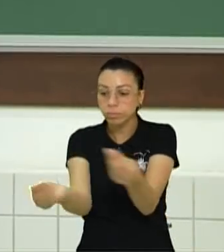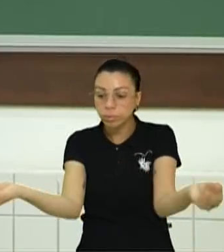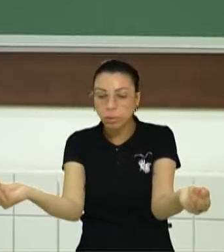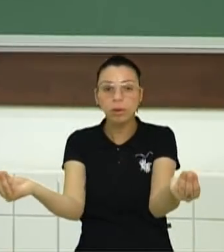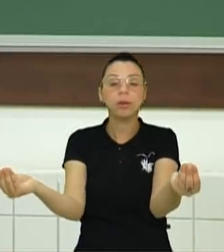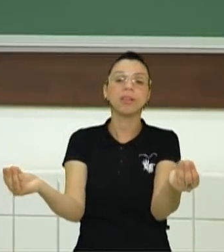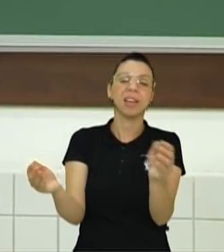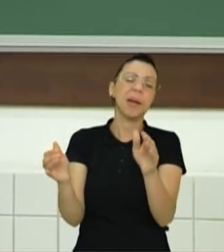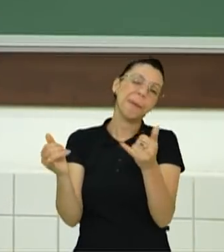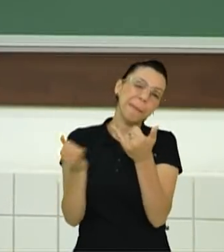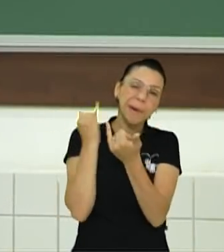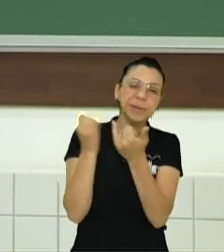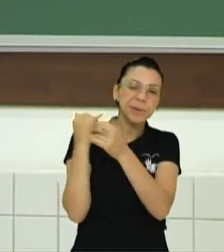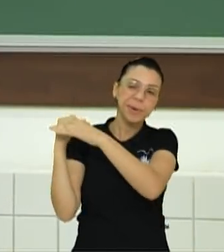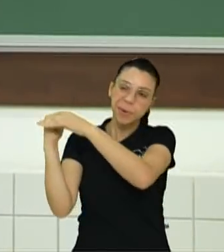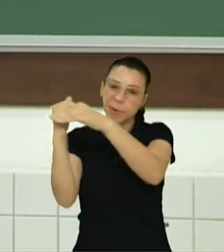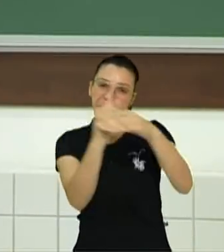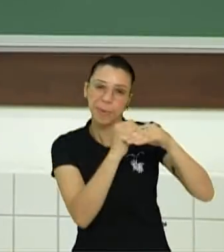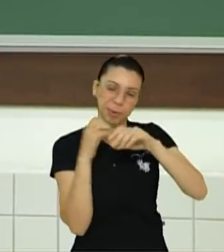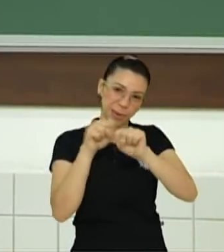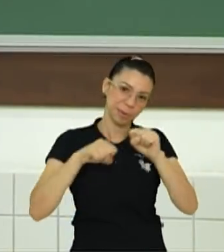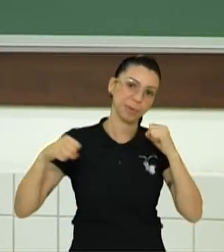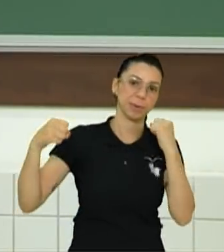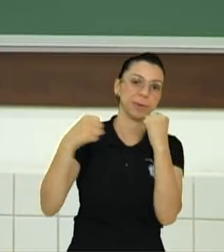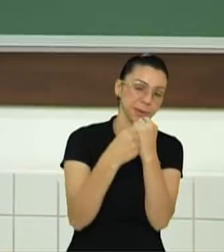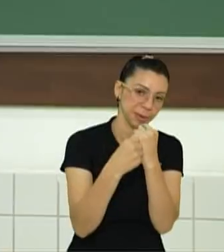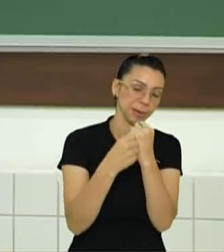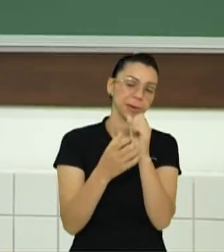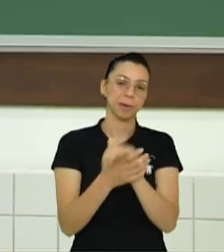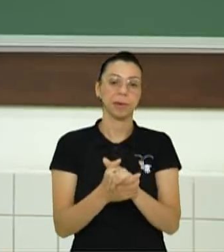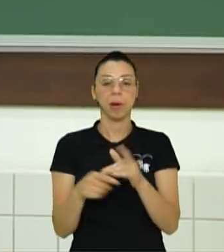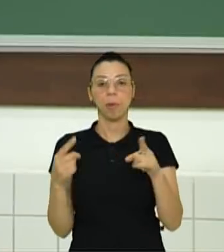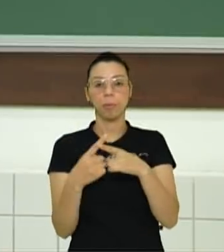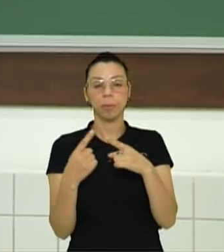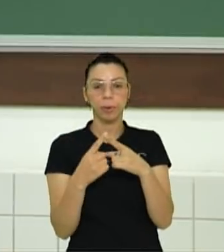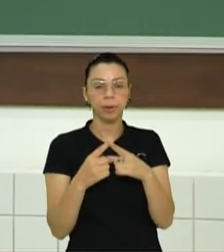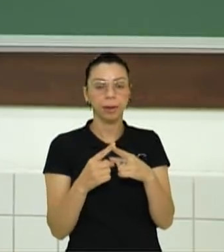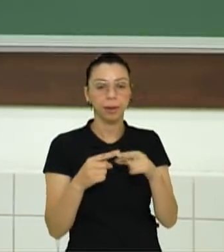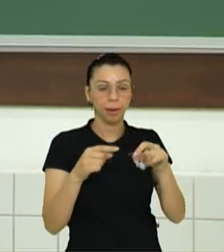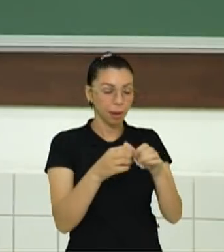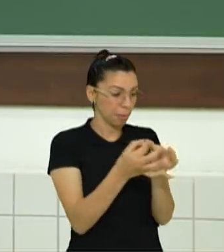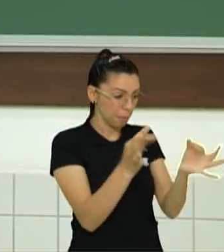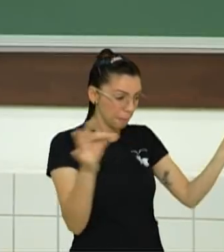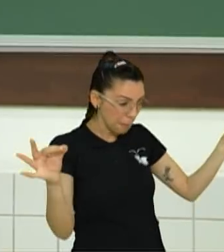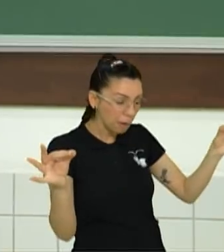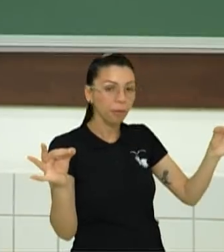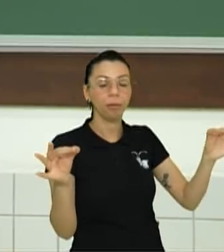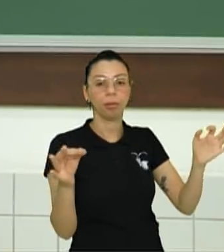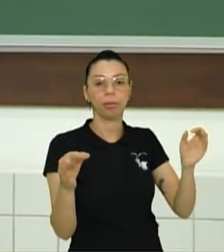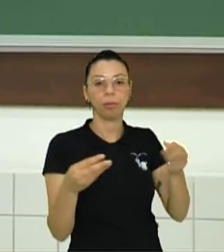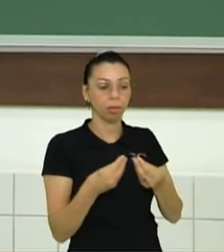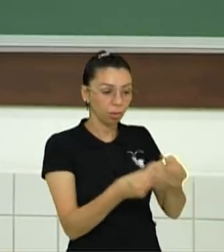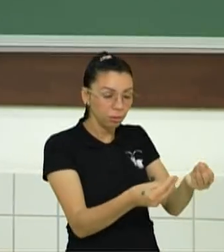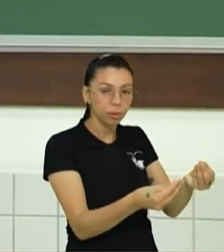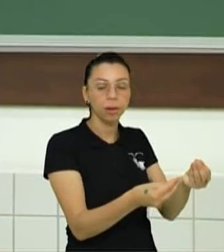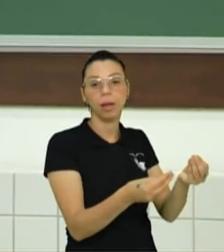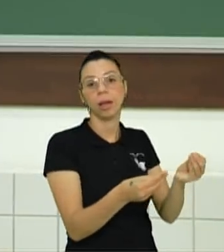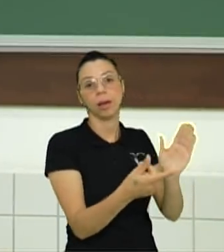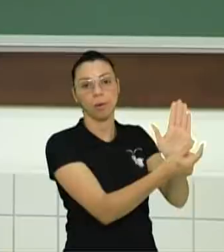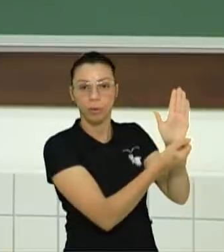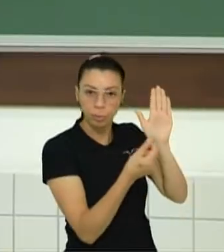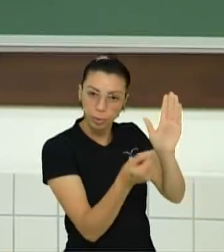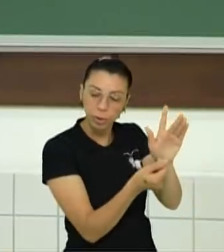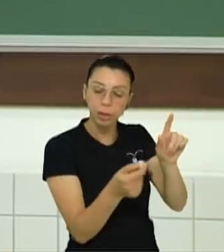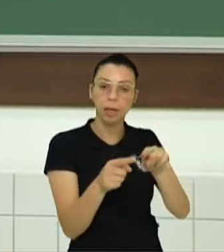de igualdade social. Está muito concentradas as terras para uma minoria, a ideia era distribuir terras para os plebeus que não